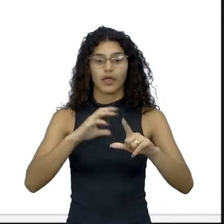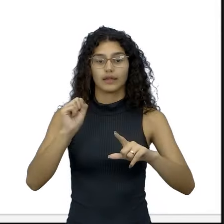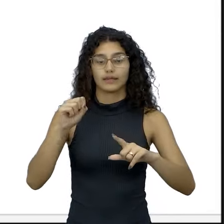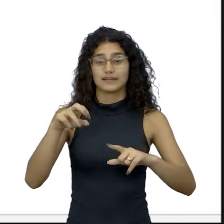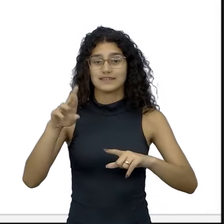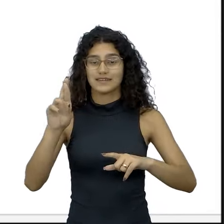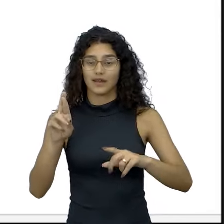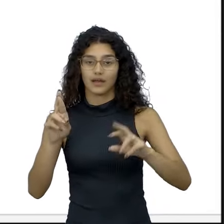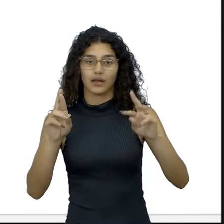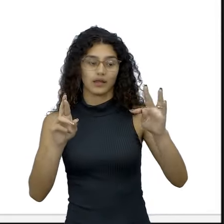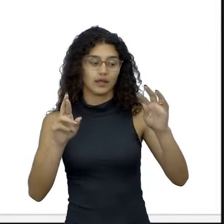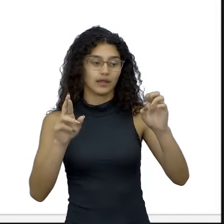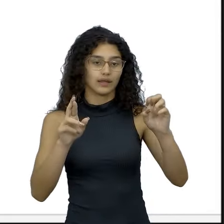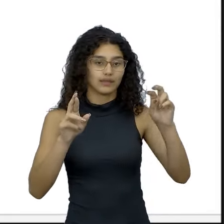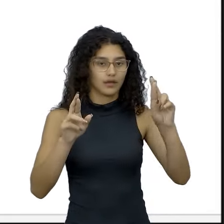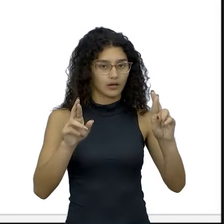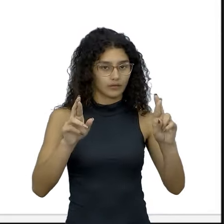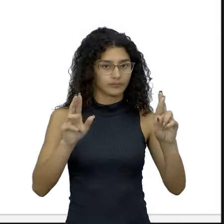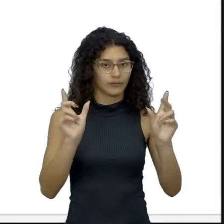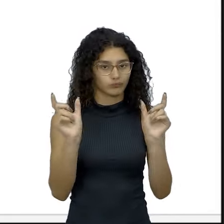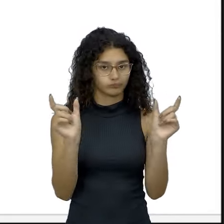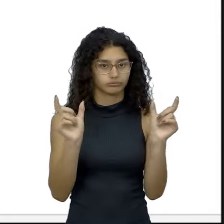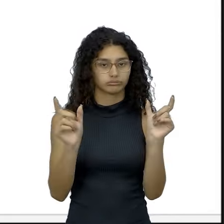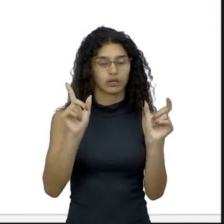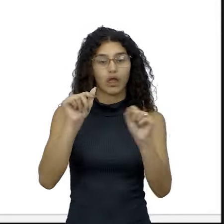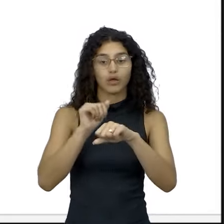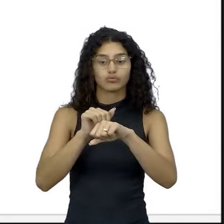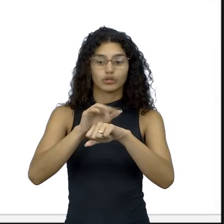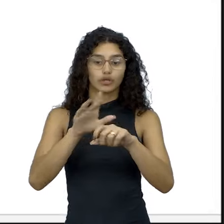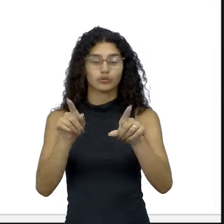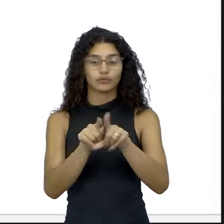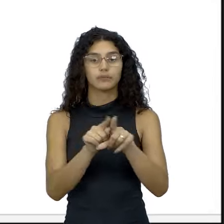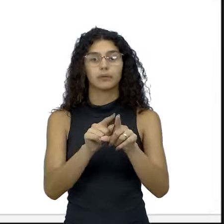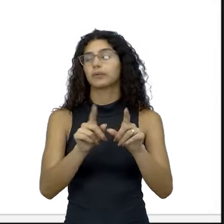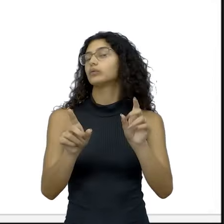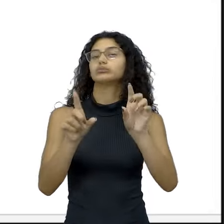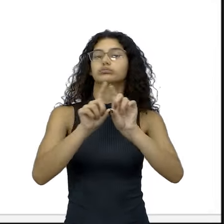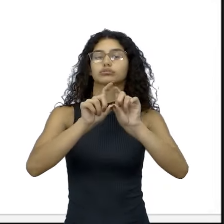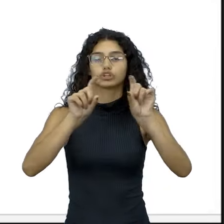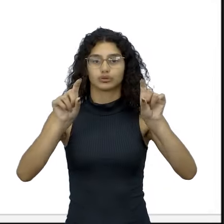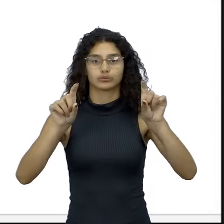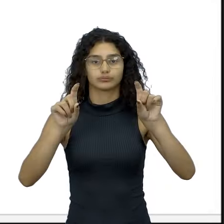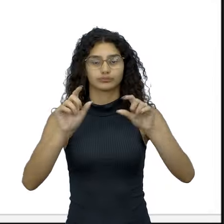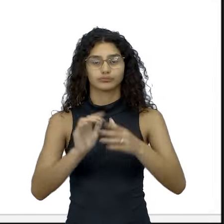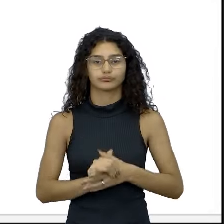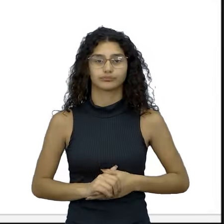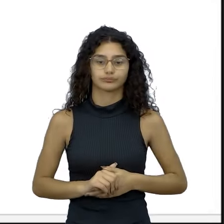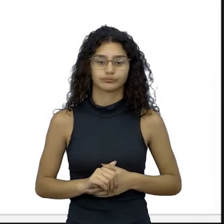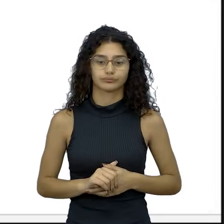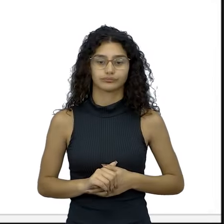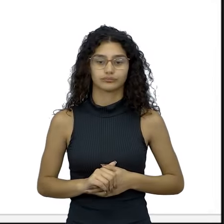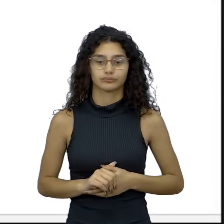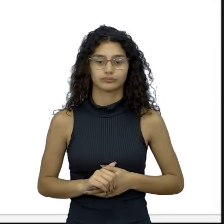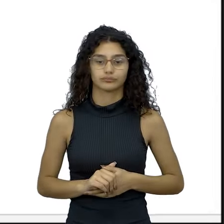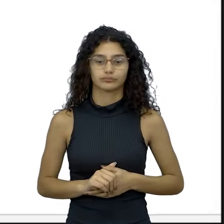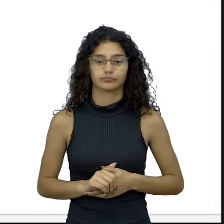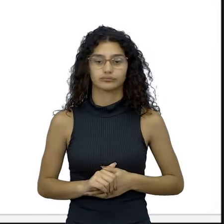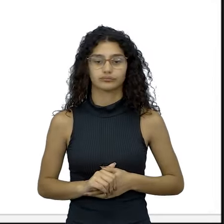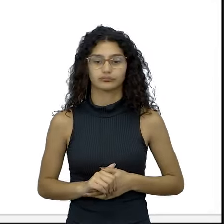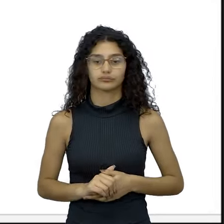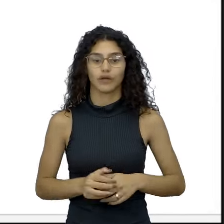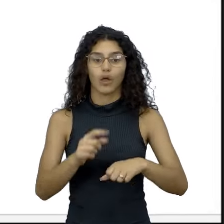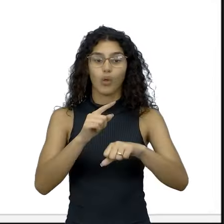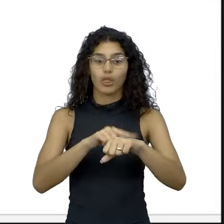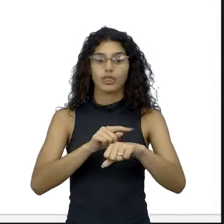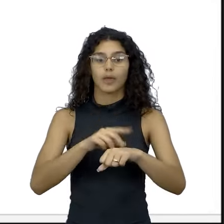e ter, que são sugeridos justamente pelo título, né? E o tempo, olha só, tempo